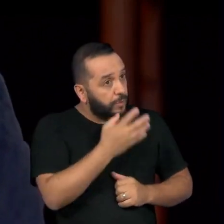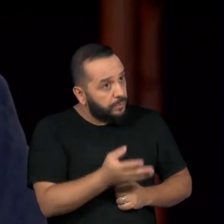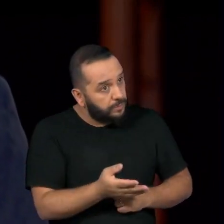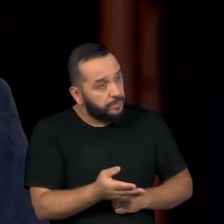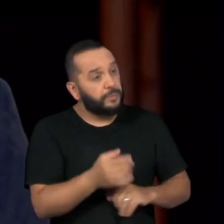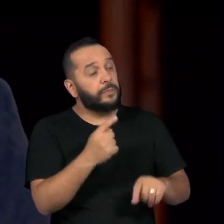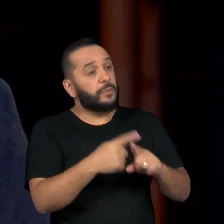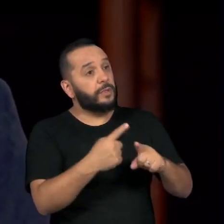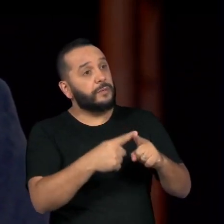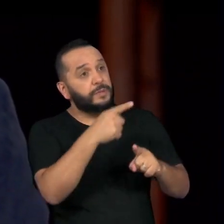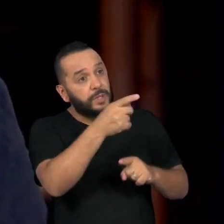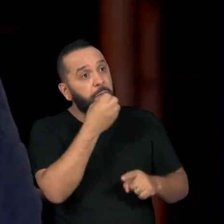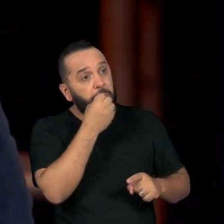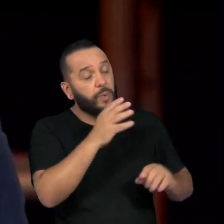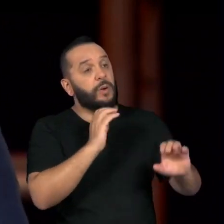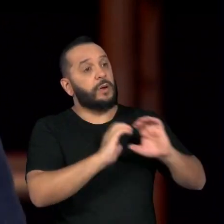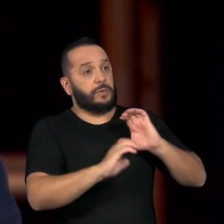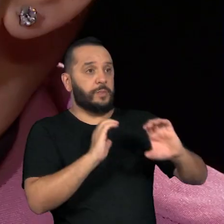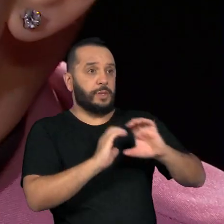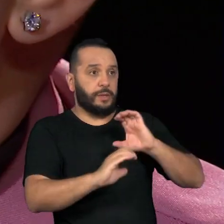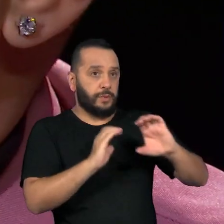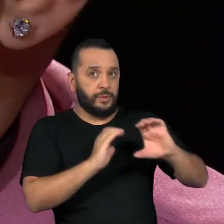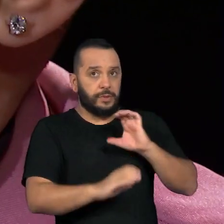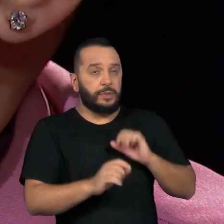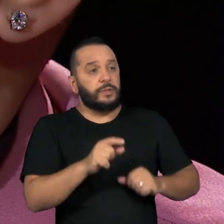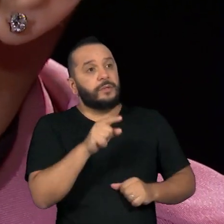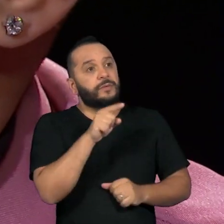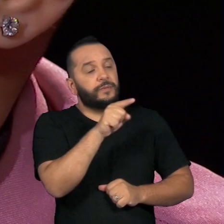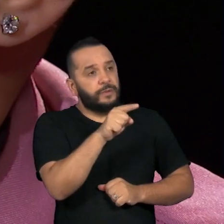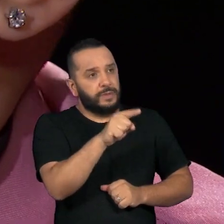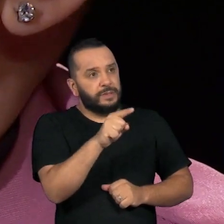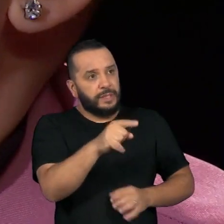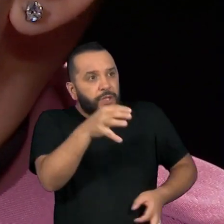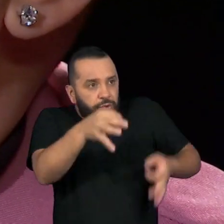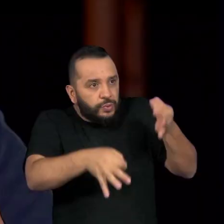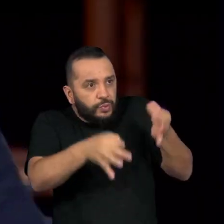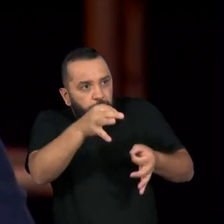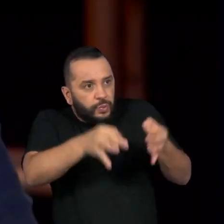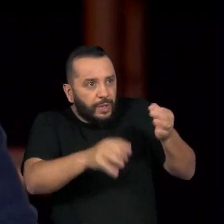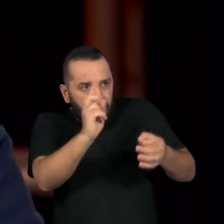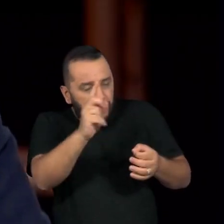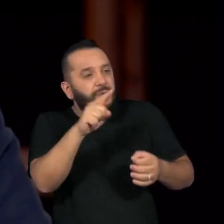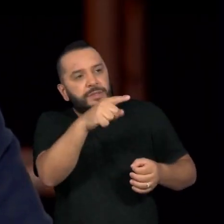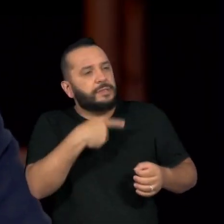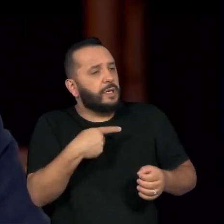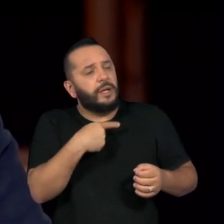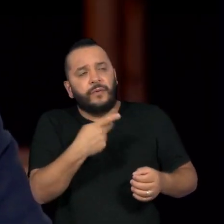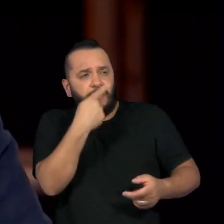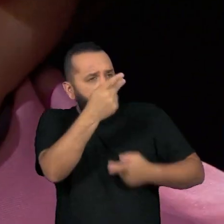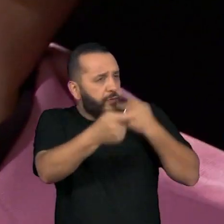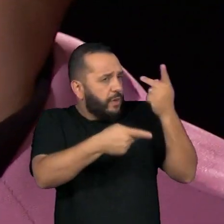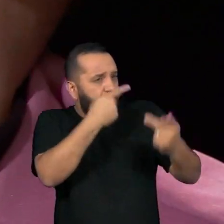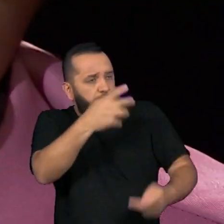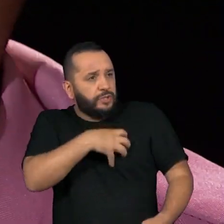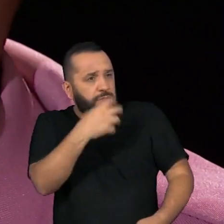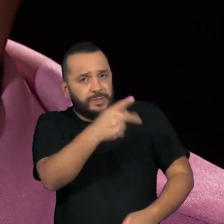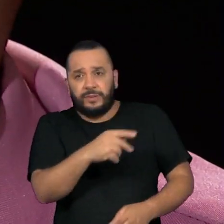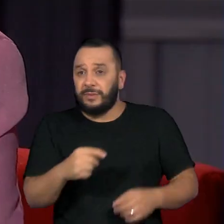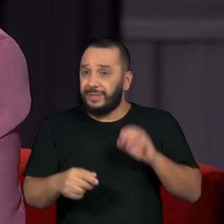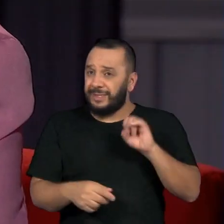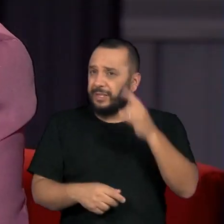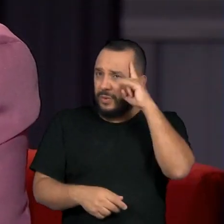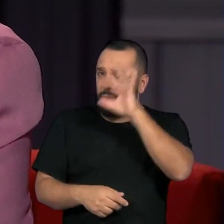isso que você é uma boa comunicadora. Você não está nem aí para ficar julgando, você fala de uma maneira muito direta. Se eu não entendo, eu